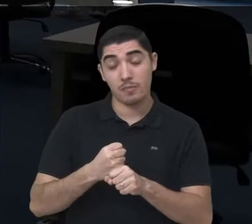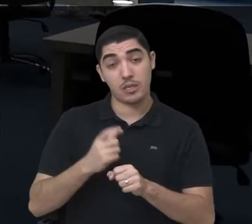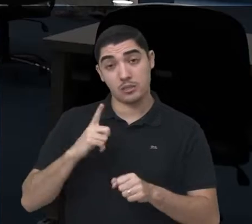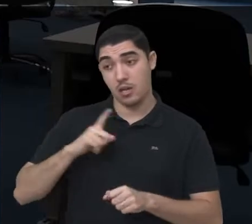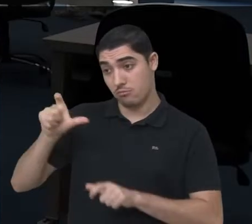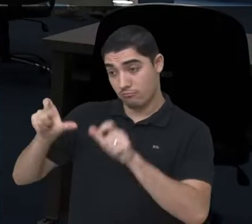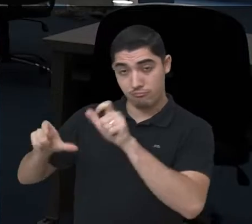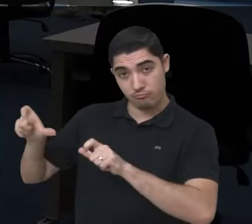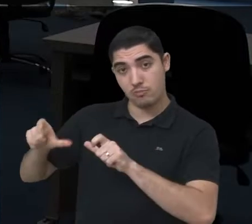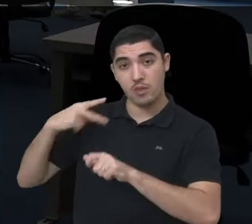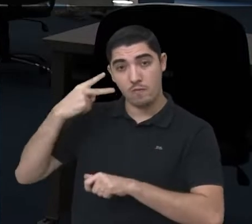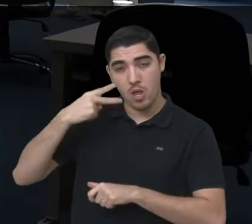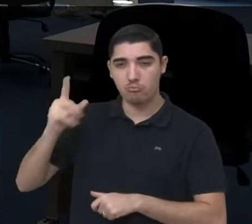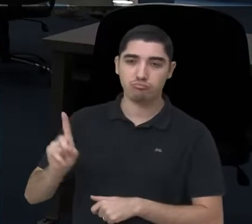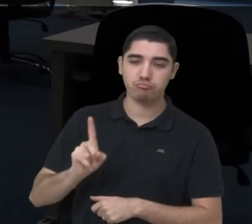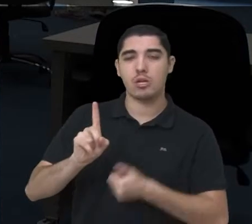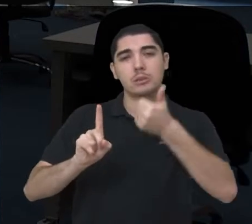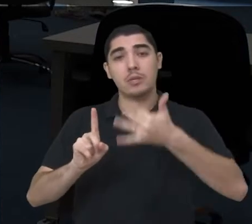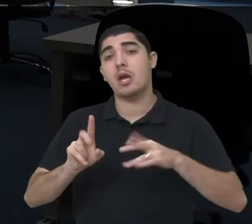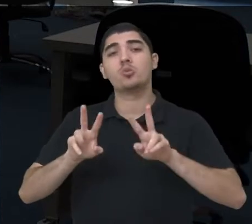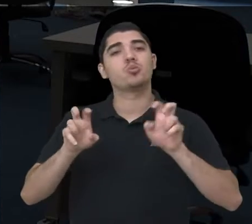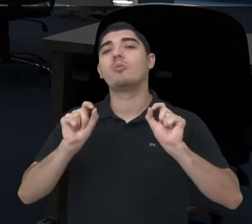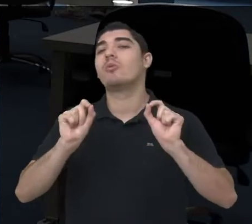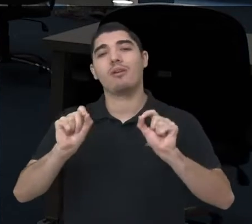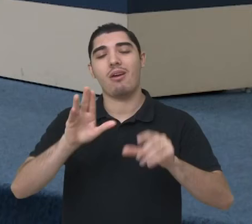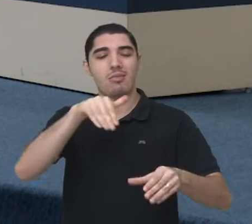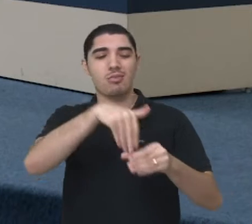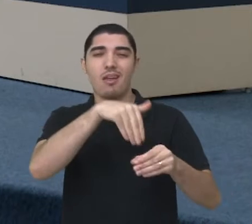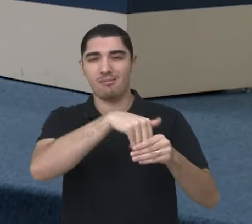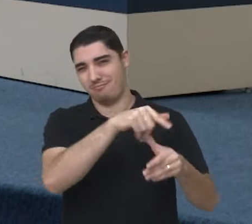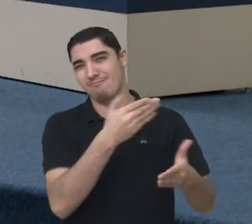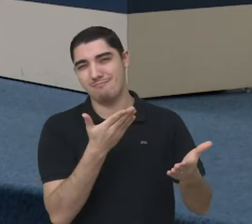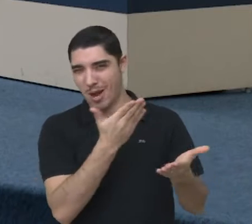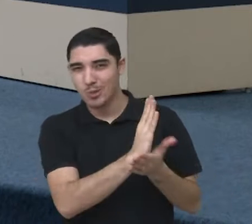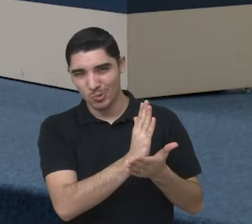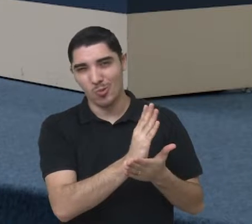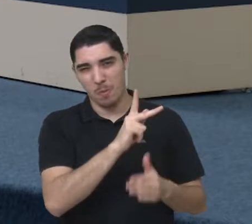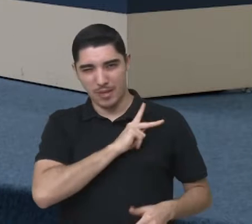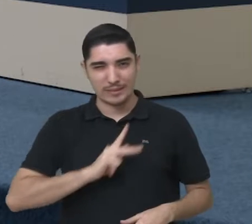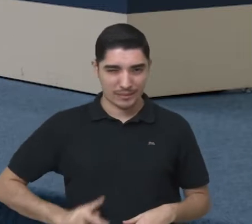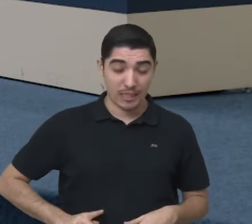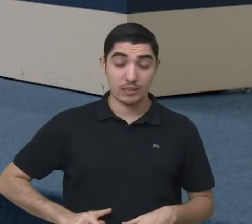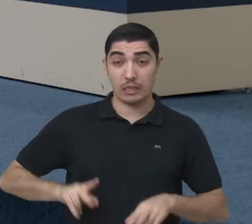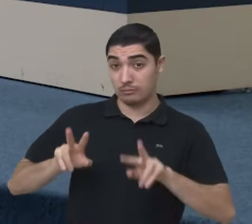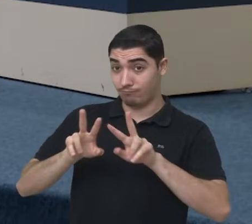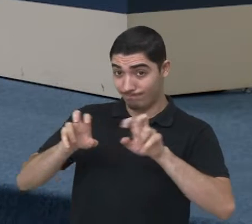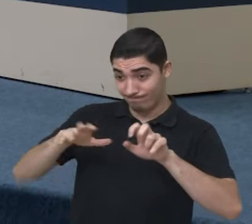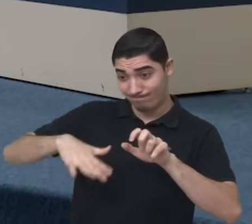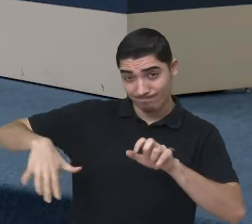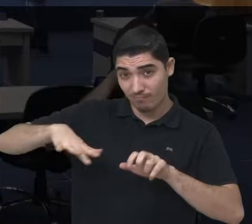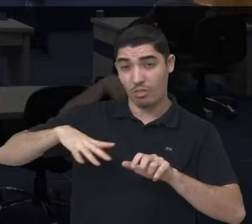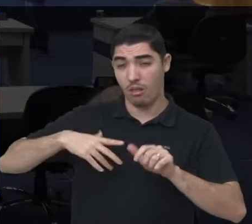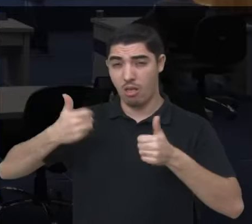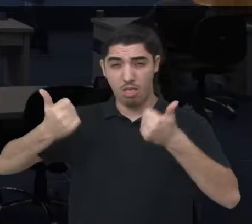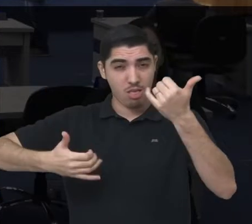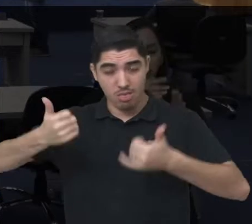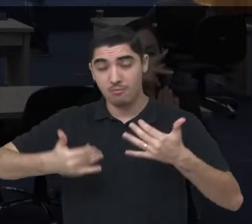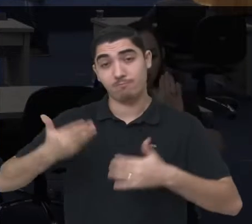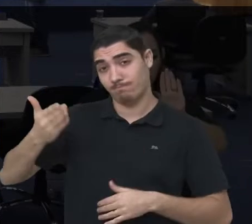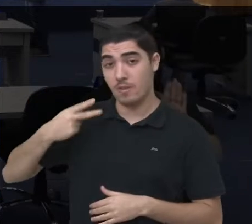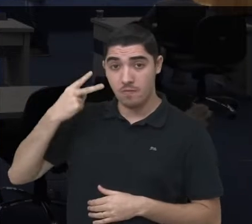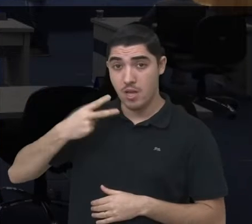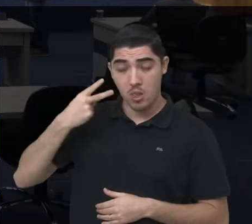por depoimentos e análises sobre o resultado das eleições, tema que mobilizou os principais debates no plenário.